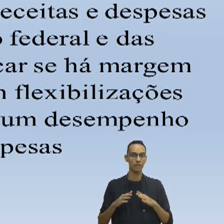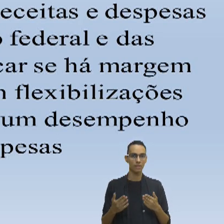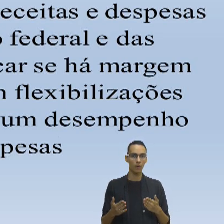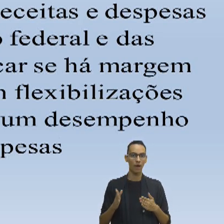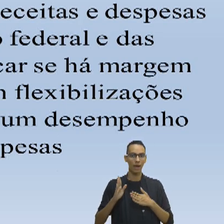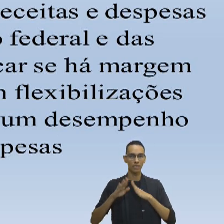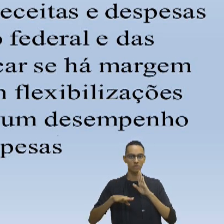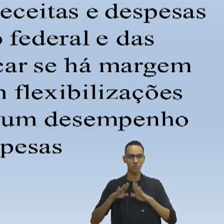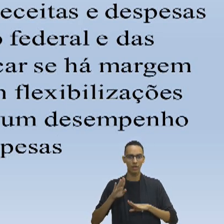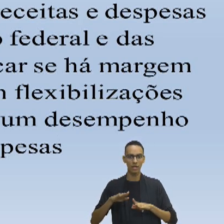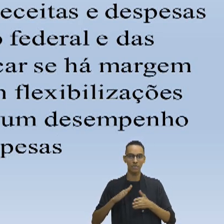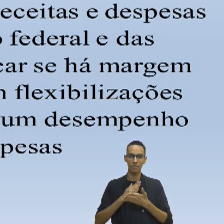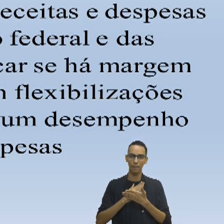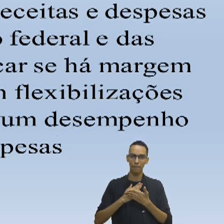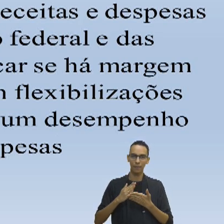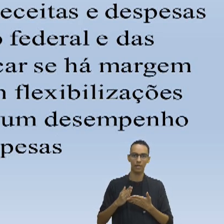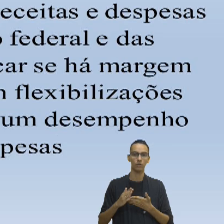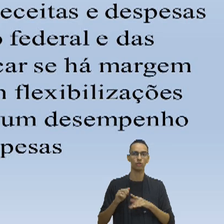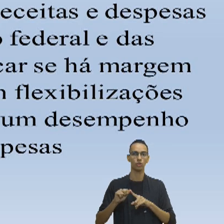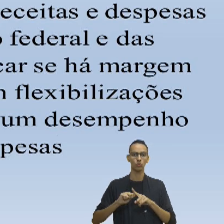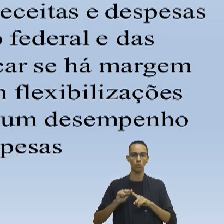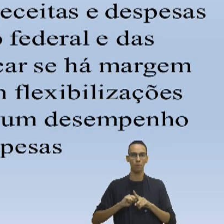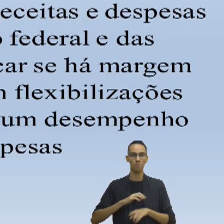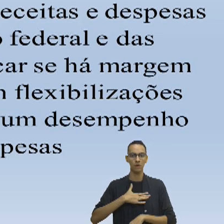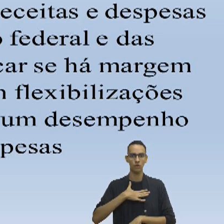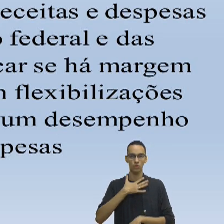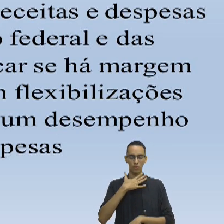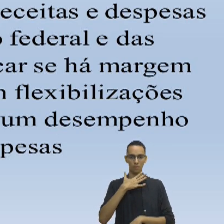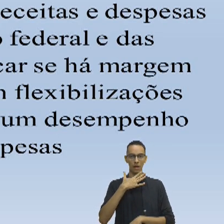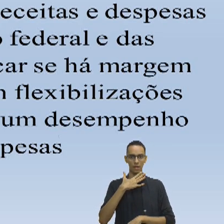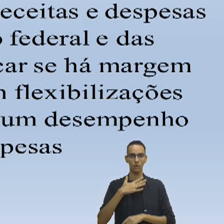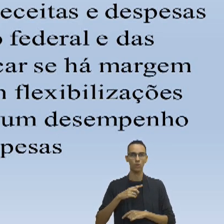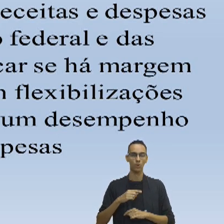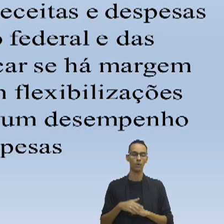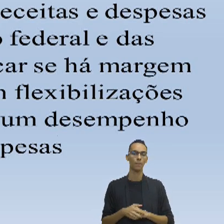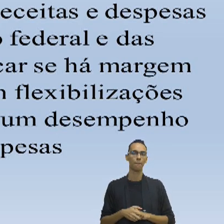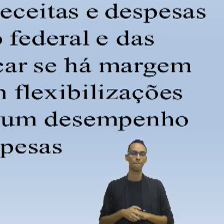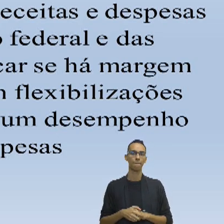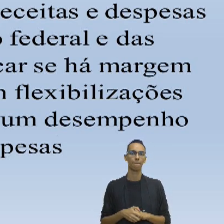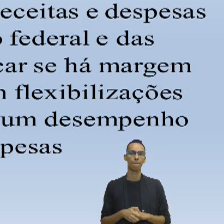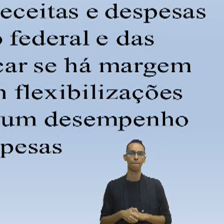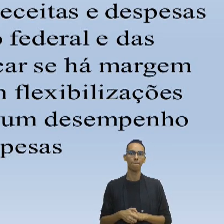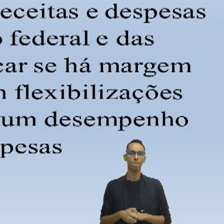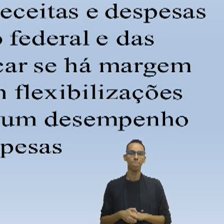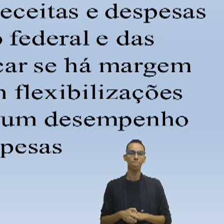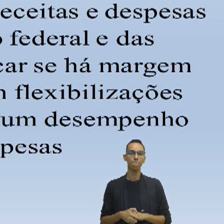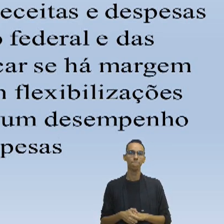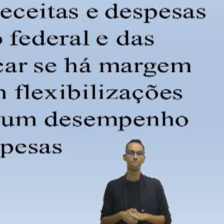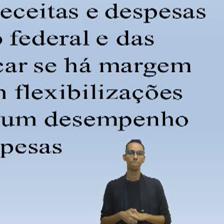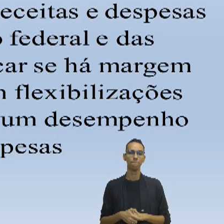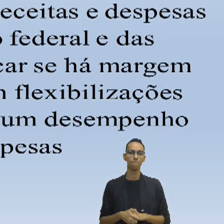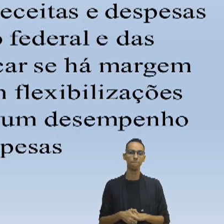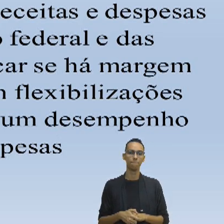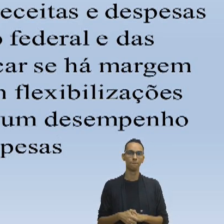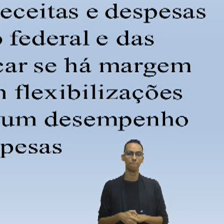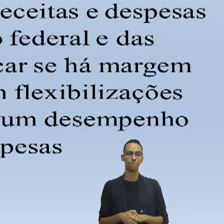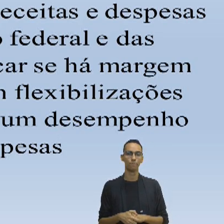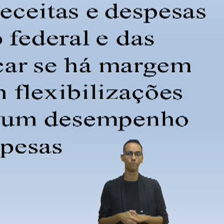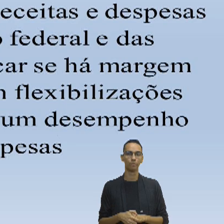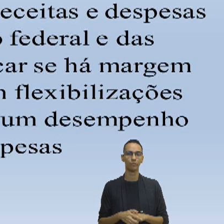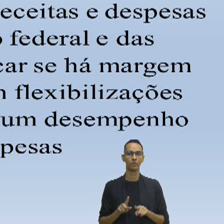a partir do mês de maio, dependendo ali nos dados de arrecadação federal e das necessidades orçamentárias. Pode passar, por